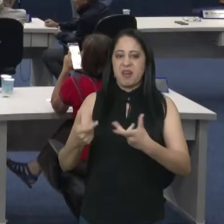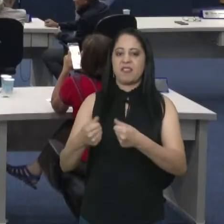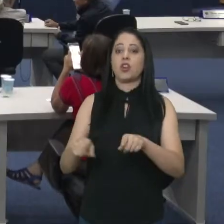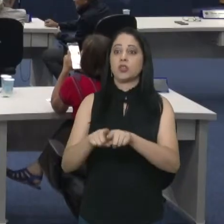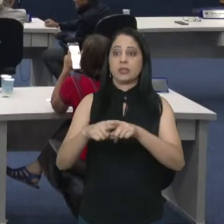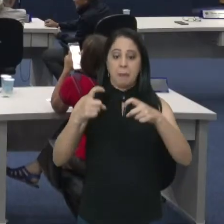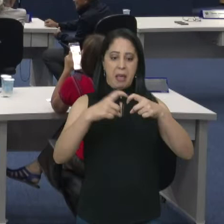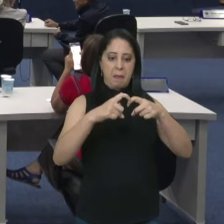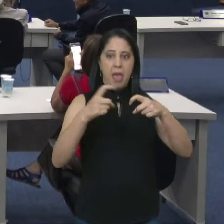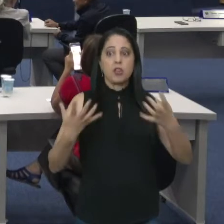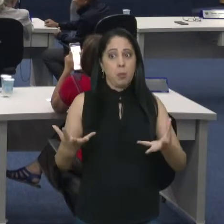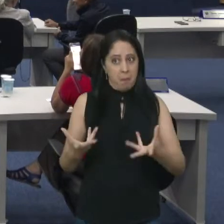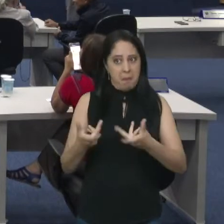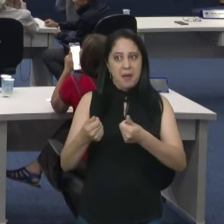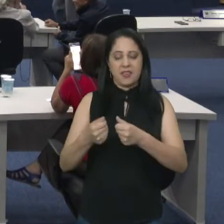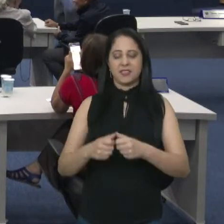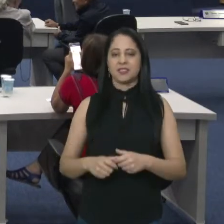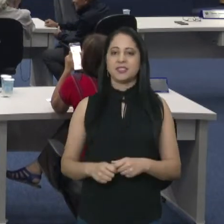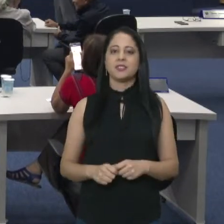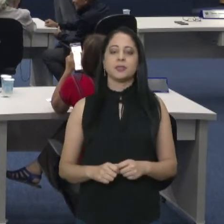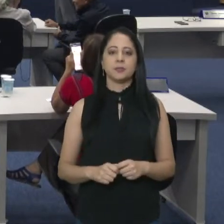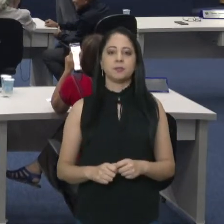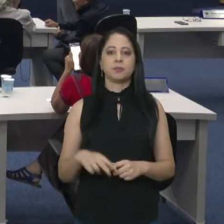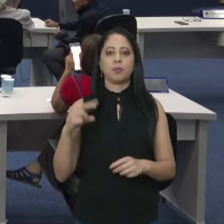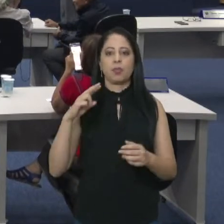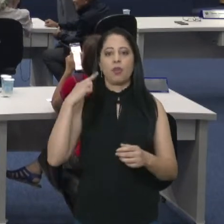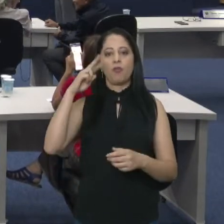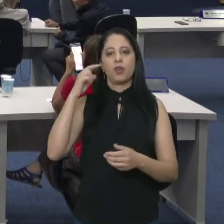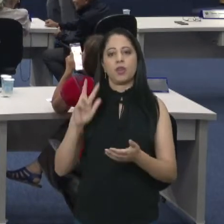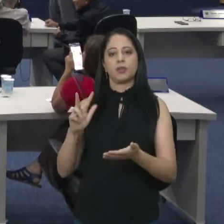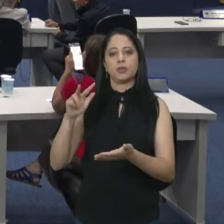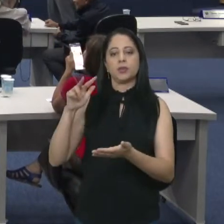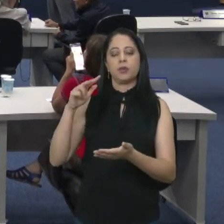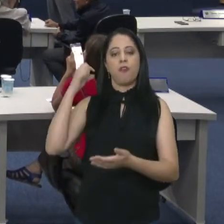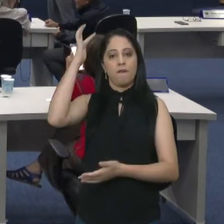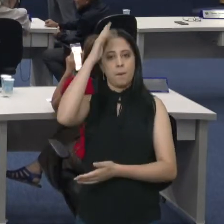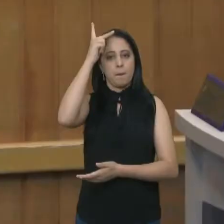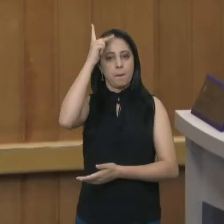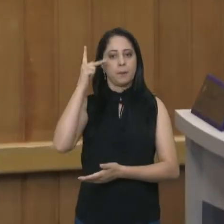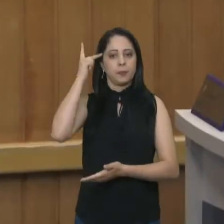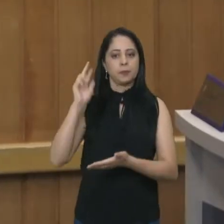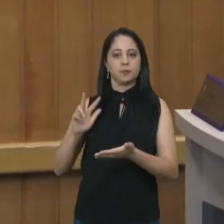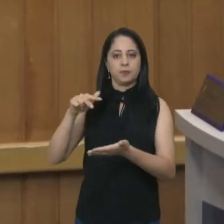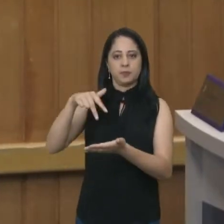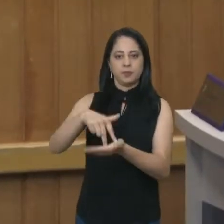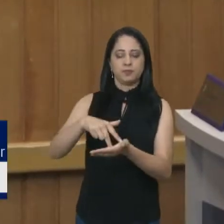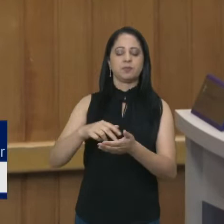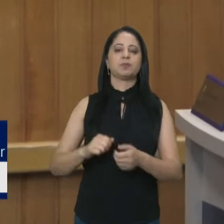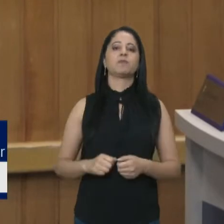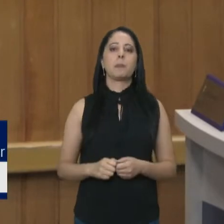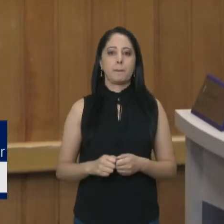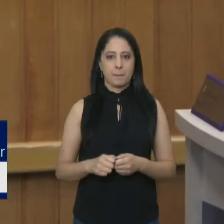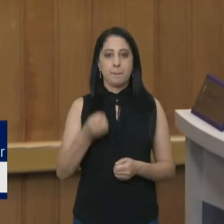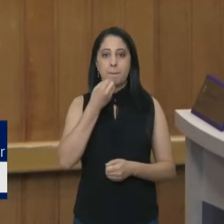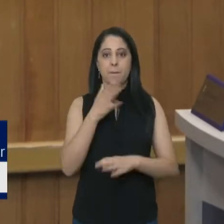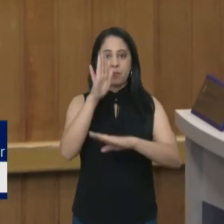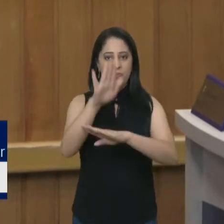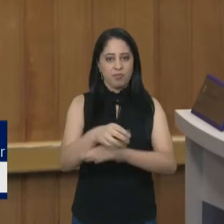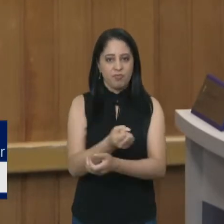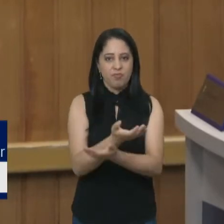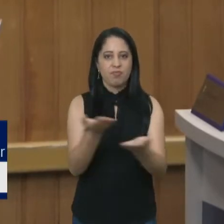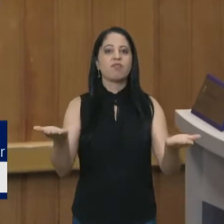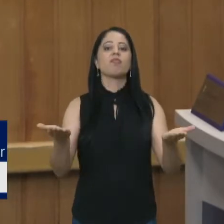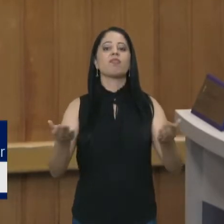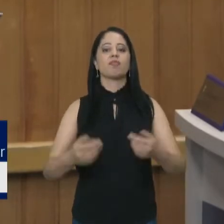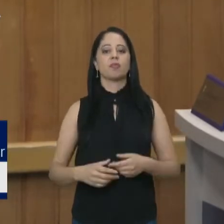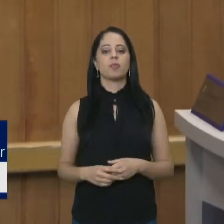né? Com a palavra, vereador Fernando Petit. Boa tarde, presidente Robertinho. Boa tarde a todos os vereadores, aos presentes na Câmara